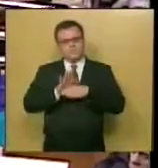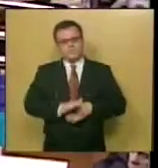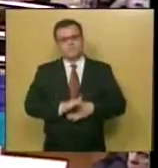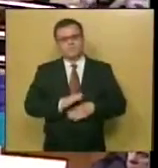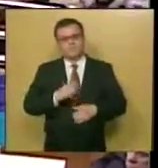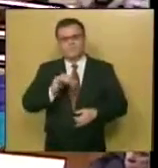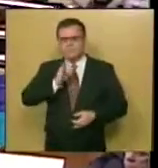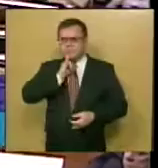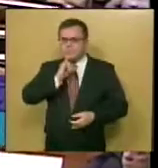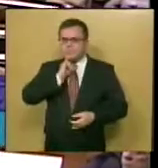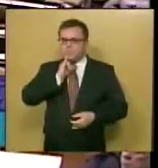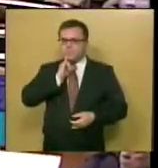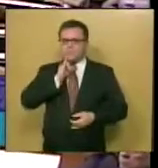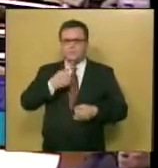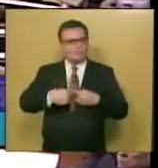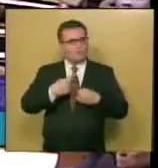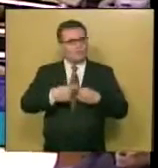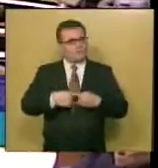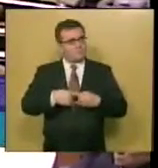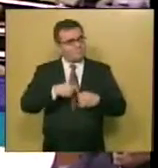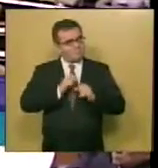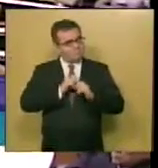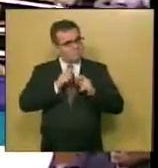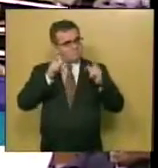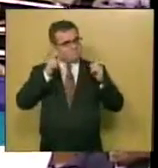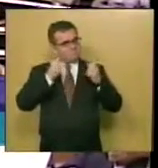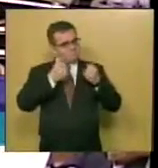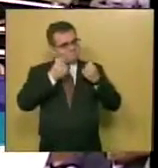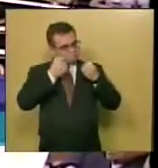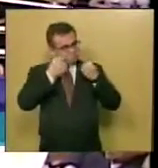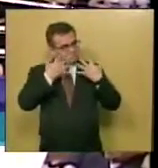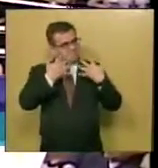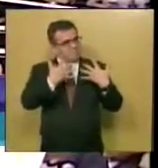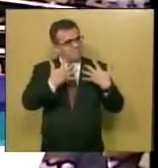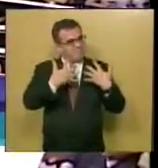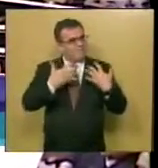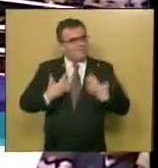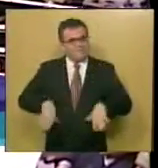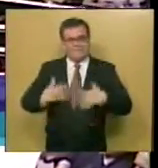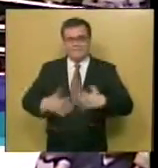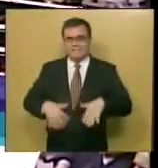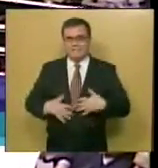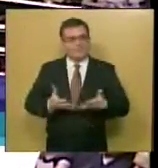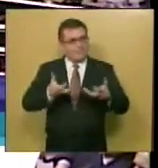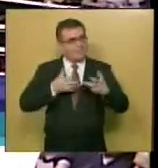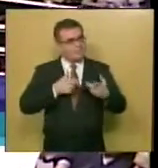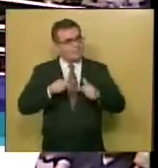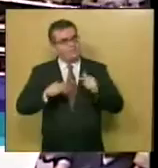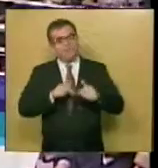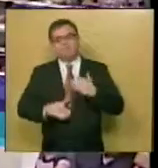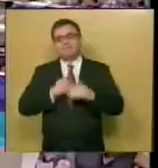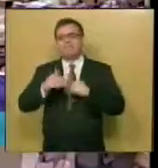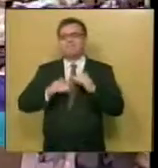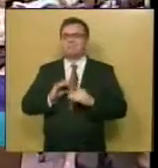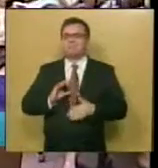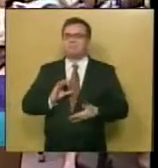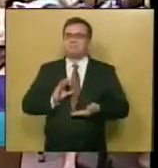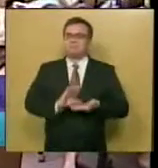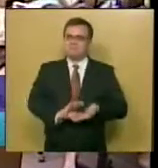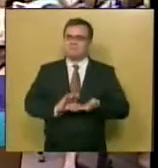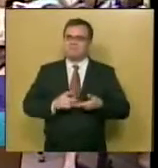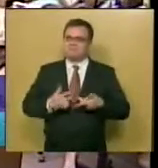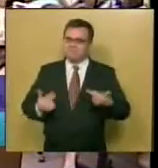município promissor e atraente para quem queria trabalhar, investir e crescer, se constituindo este o seu